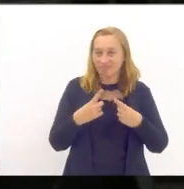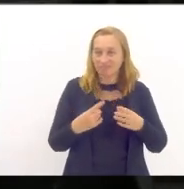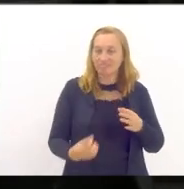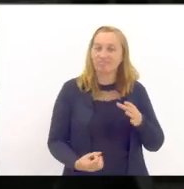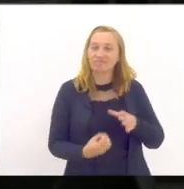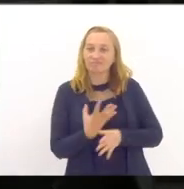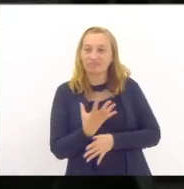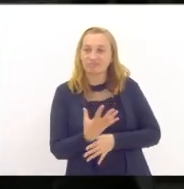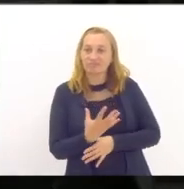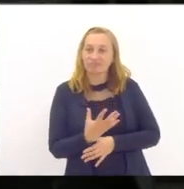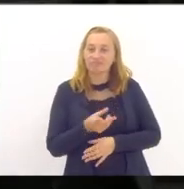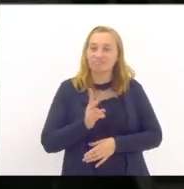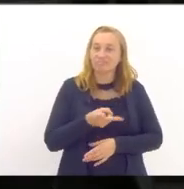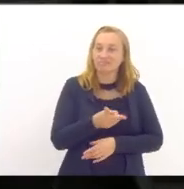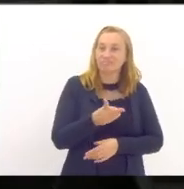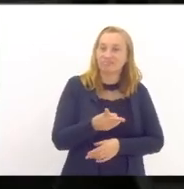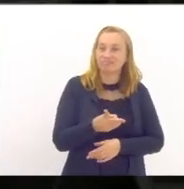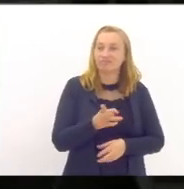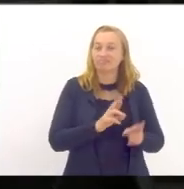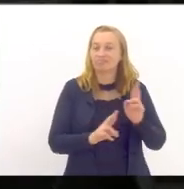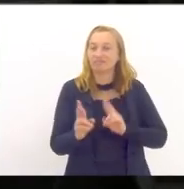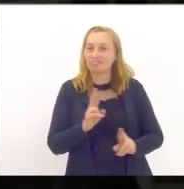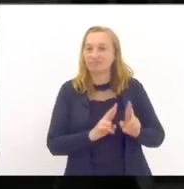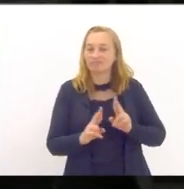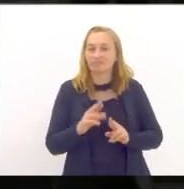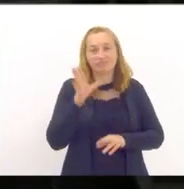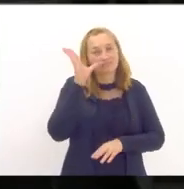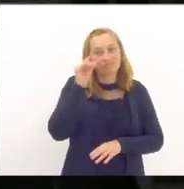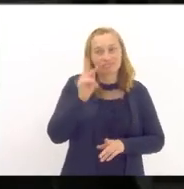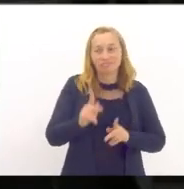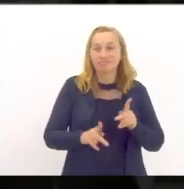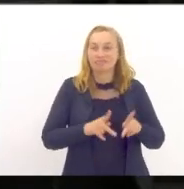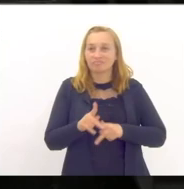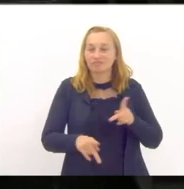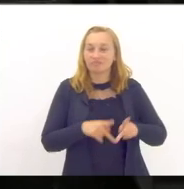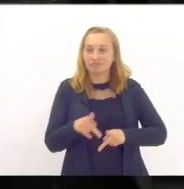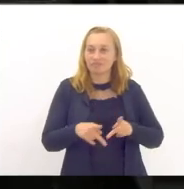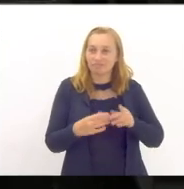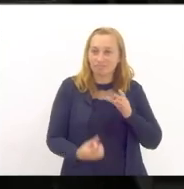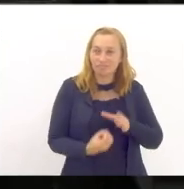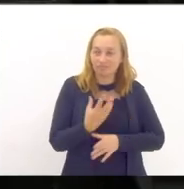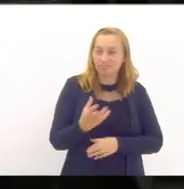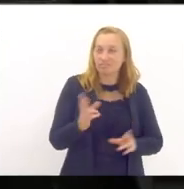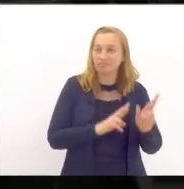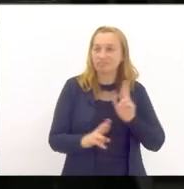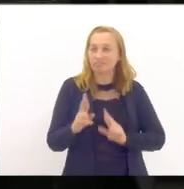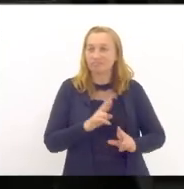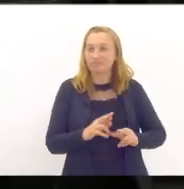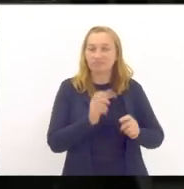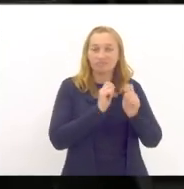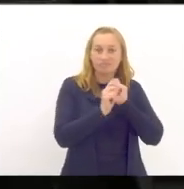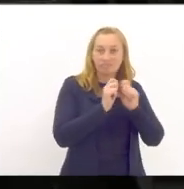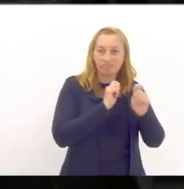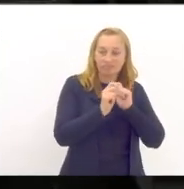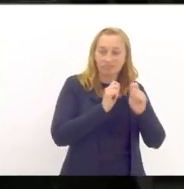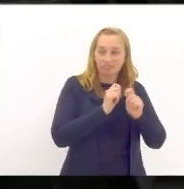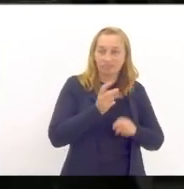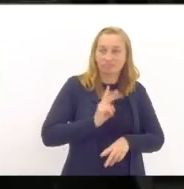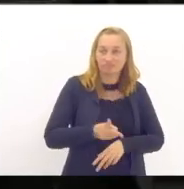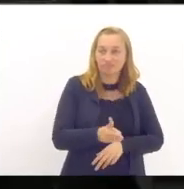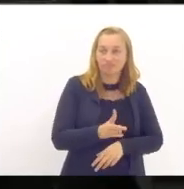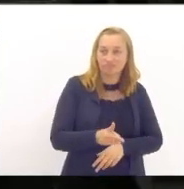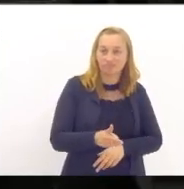de uma relação que sempre foi pautada pelo interesse público, da construção de uma relação em que o jornalismo sempre